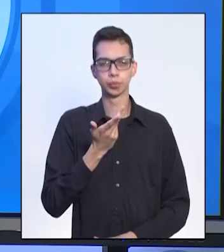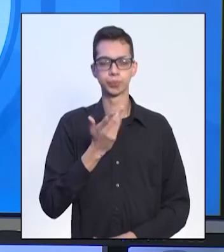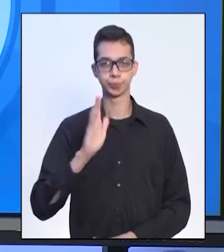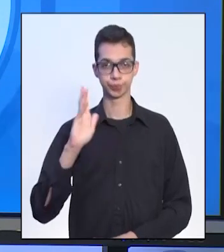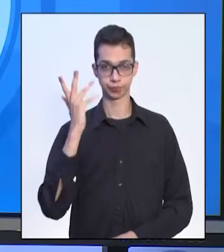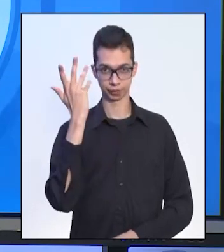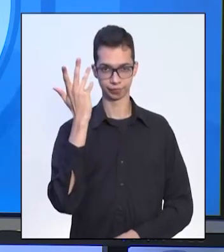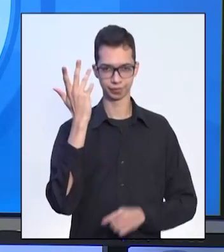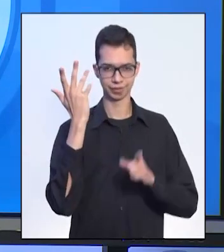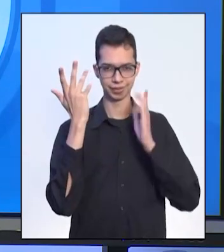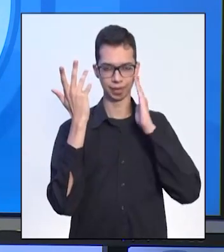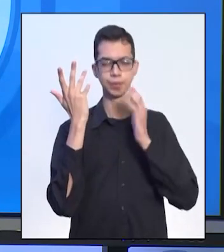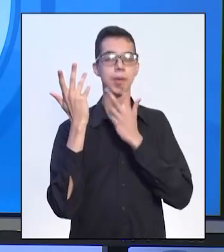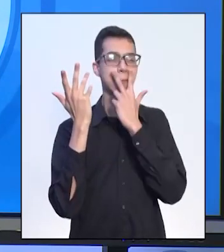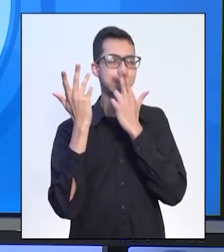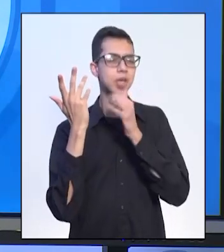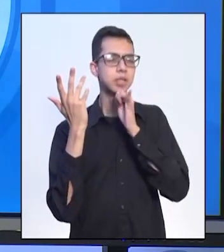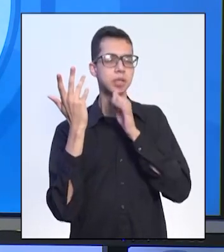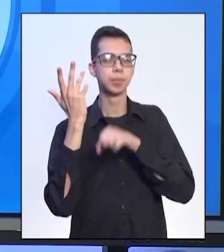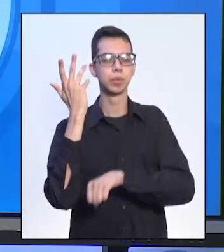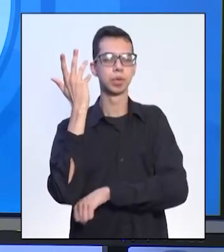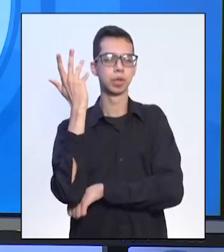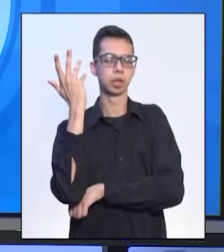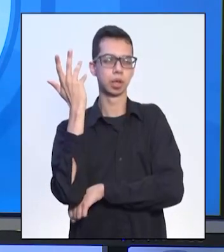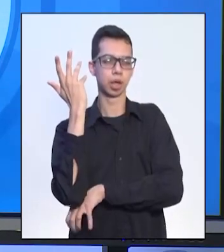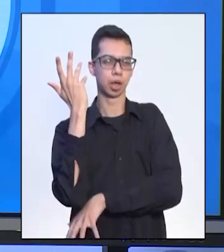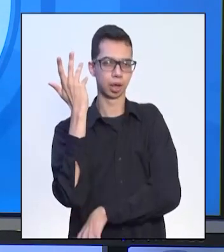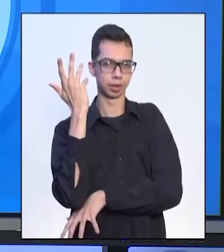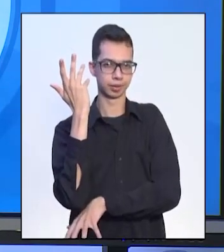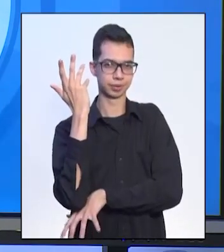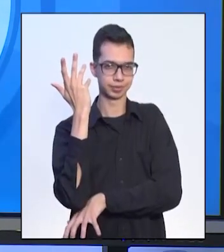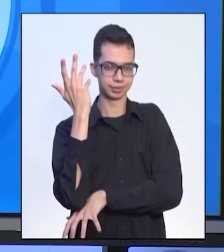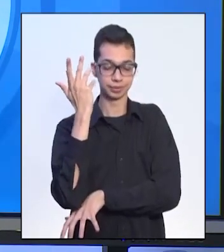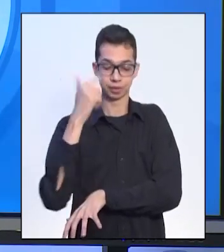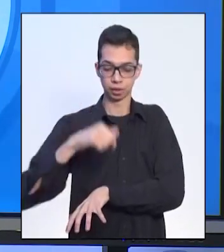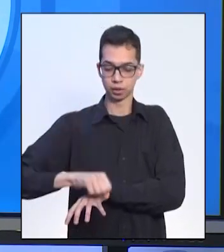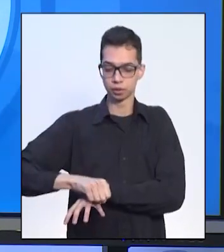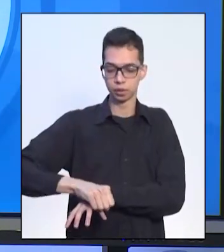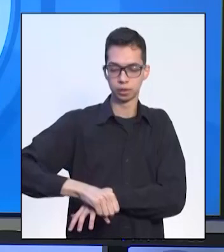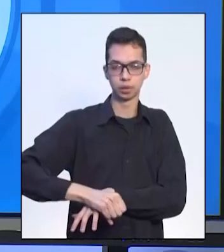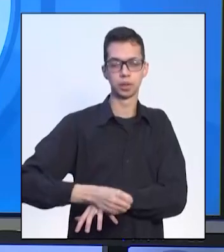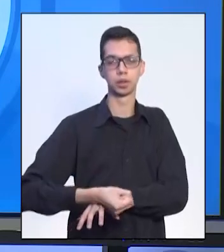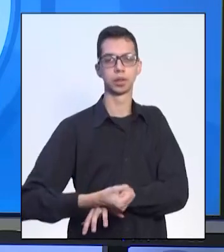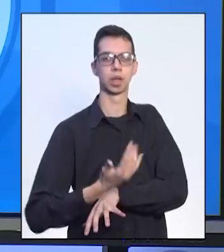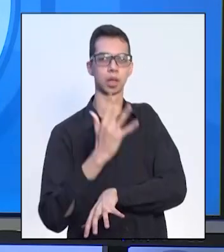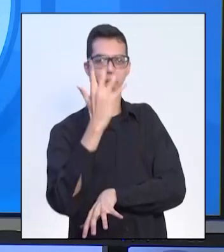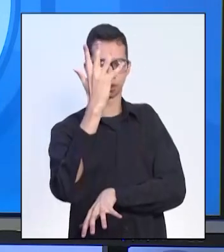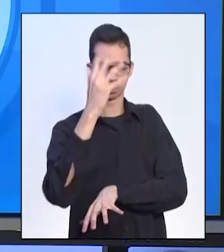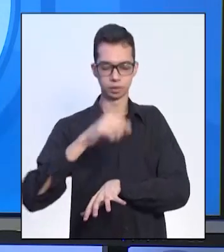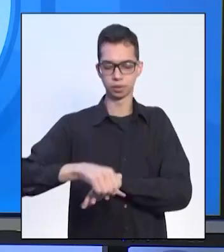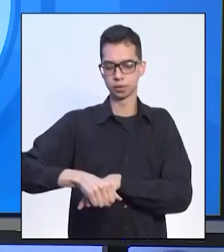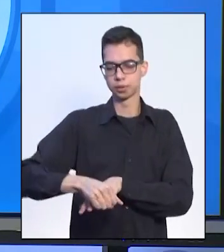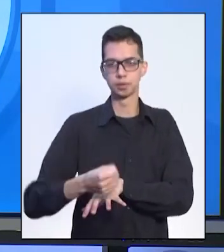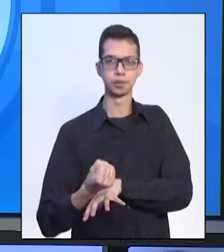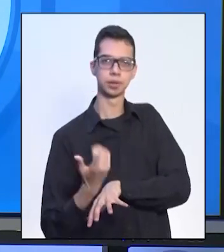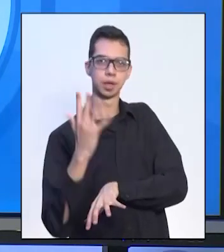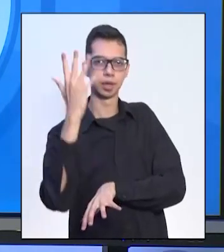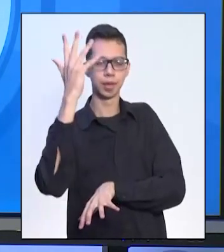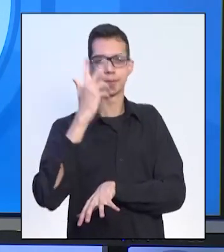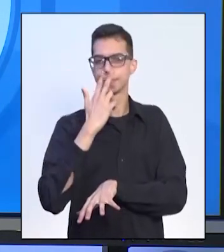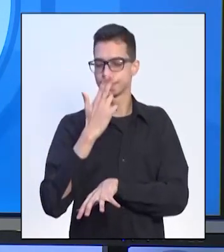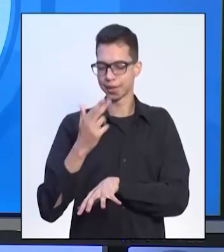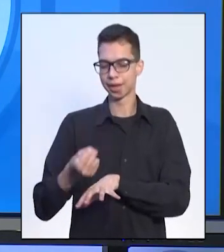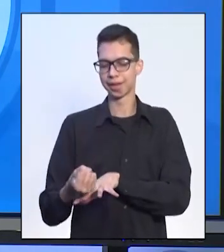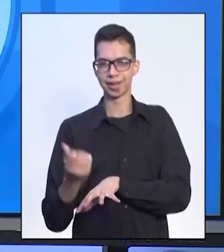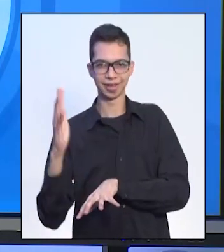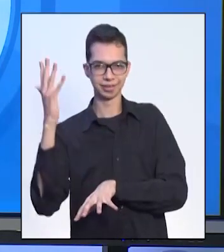ramificações culturais, digamos assim. Como eu falei que hoje é uma aula de revisão, eu vou perguntar muito para vocês, vai ter muita interação no chat. E aqui a gente já vai para